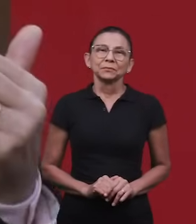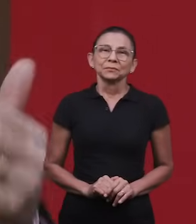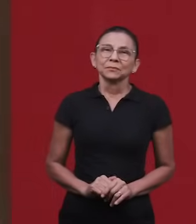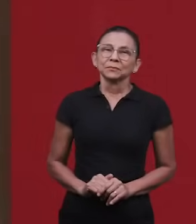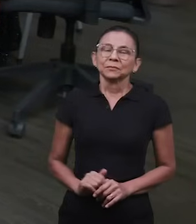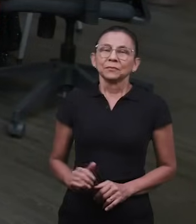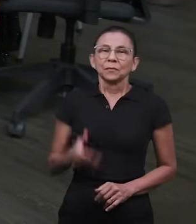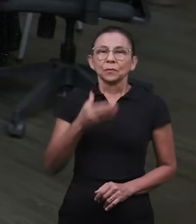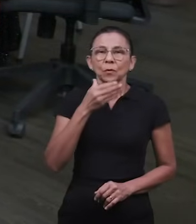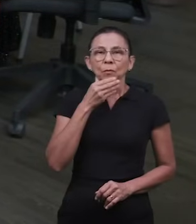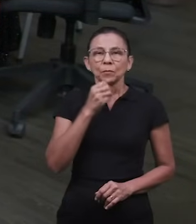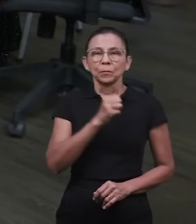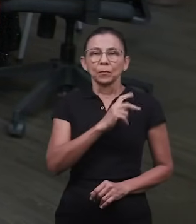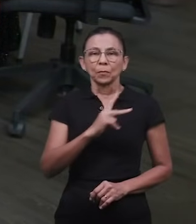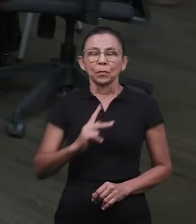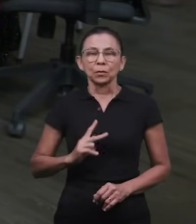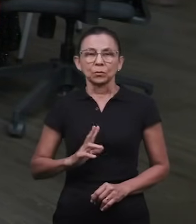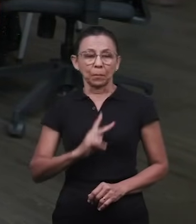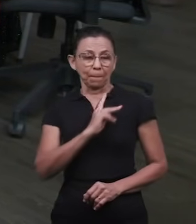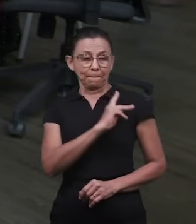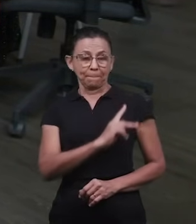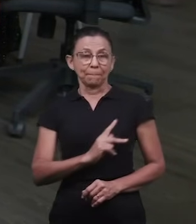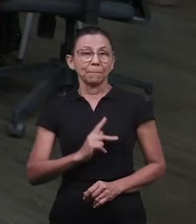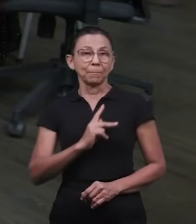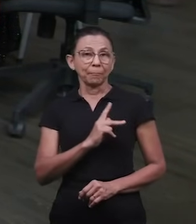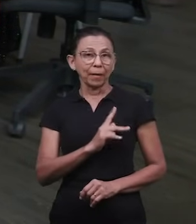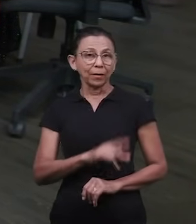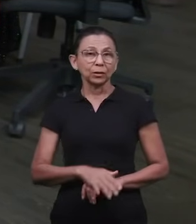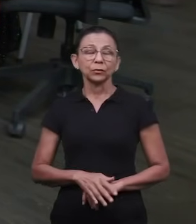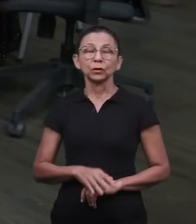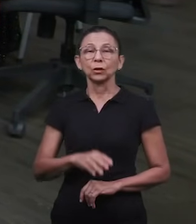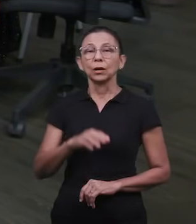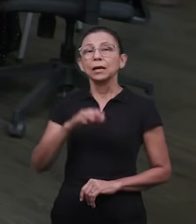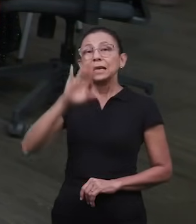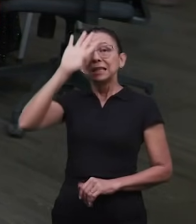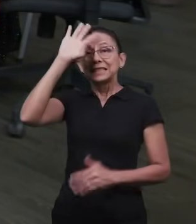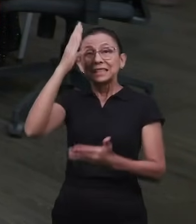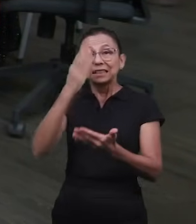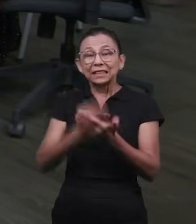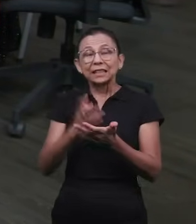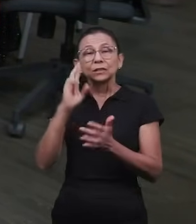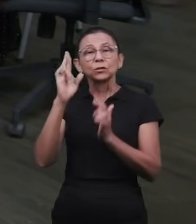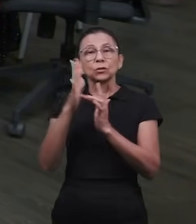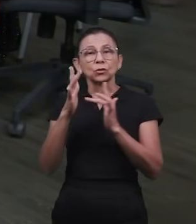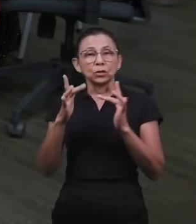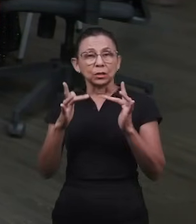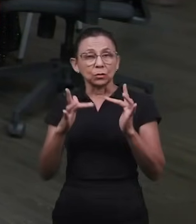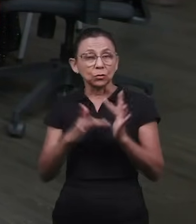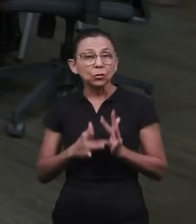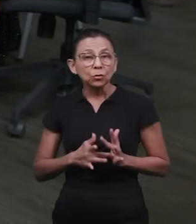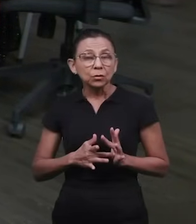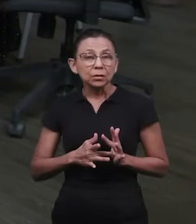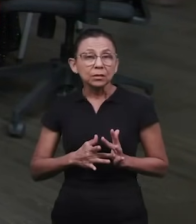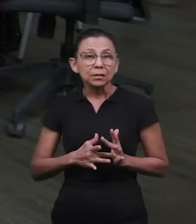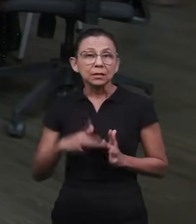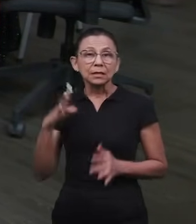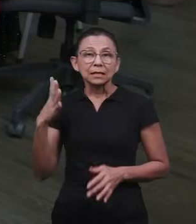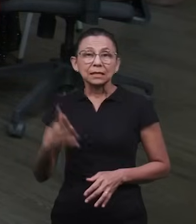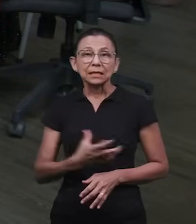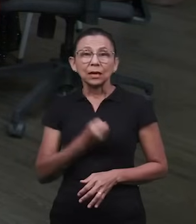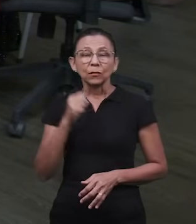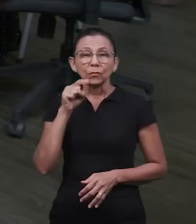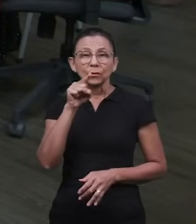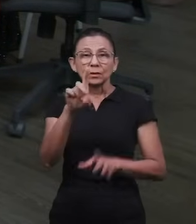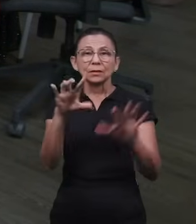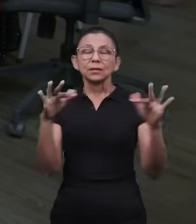muito audacioso. Crê no Senhor Jesus e será salvo quem? Tua casa. Mas como é que Paulo fala isso? Paulo nem